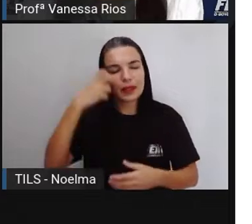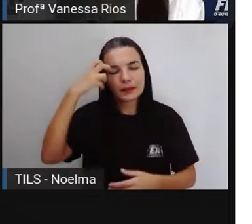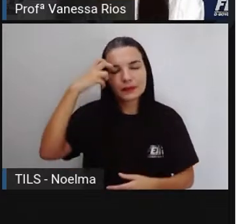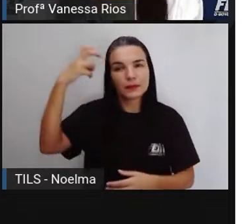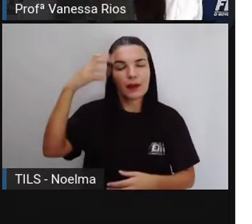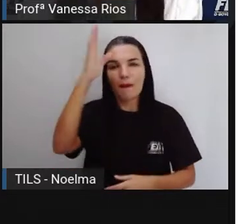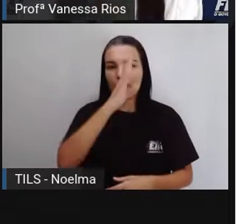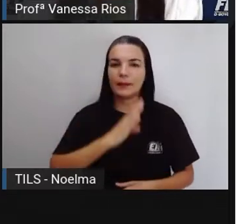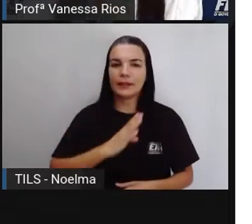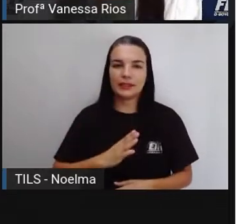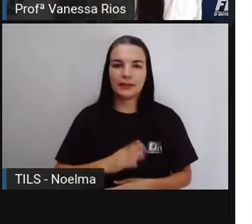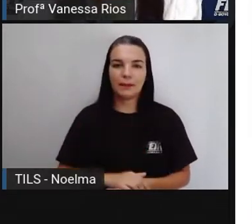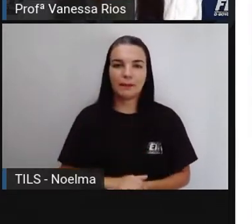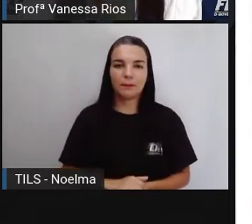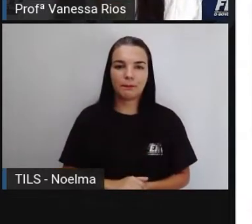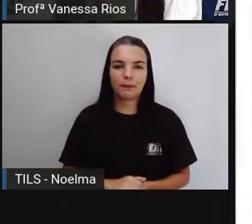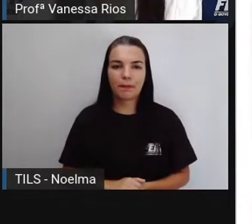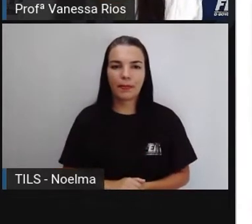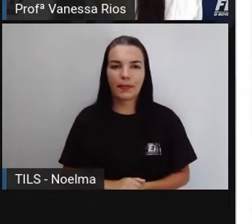Brasil.